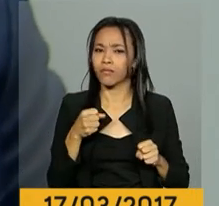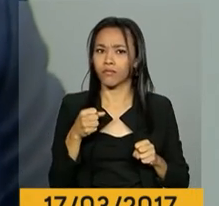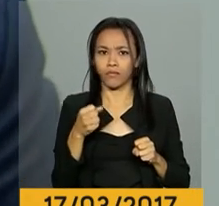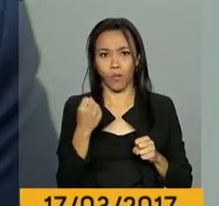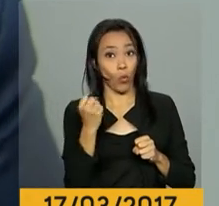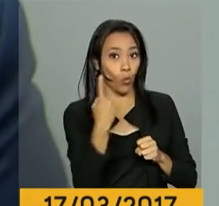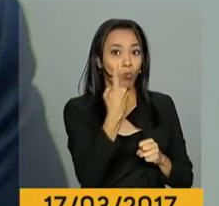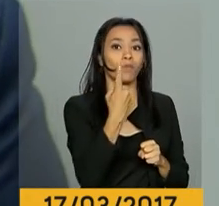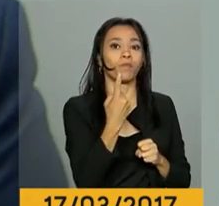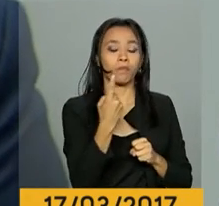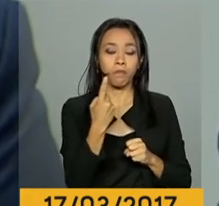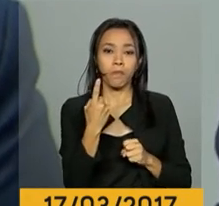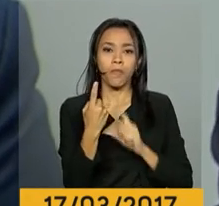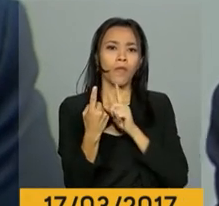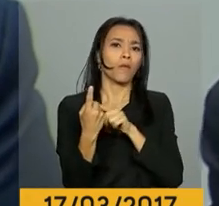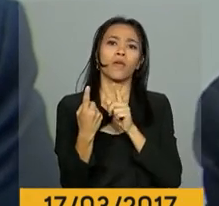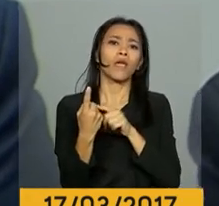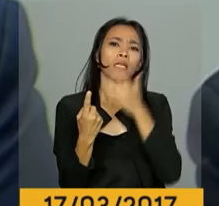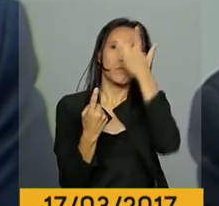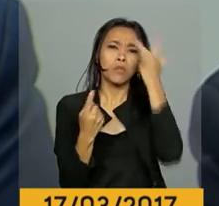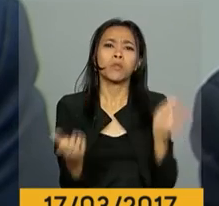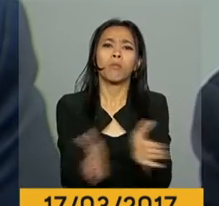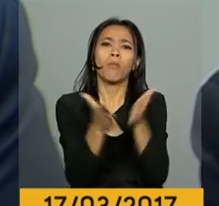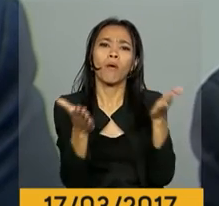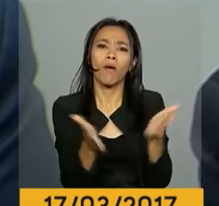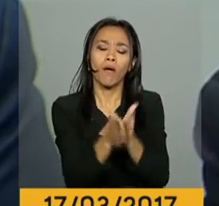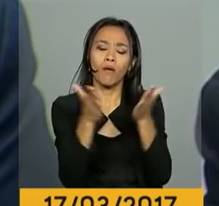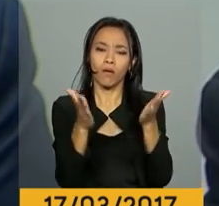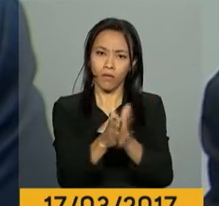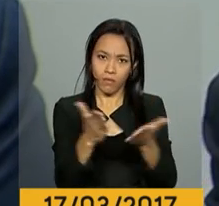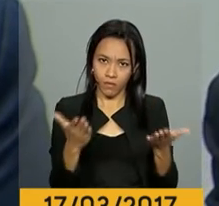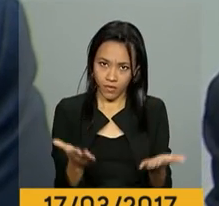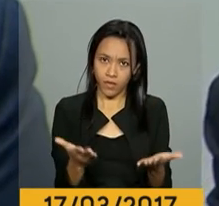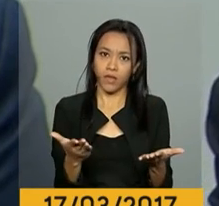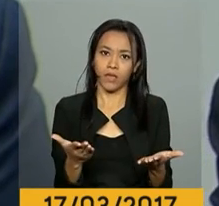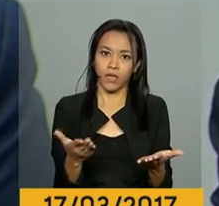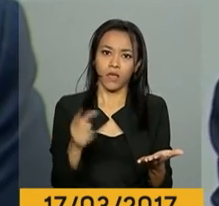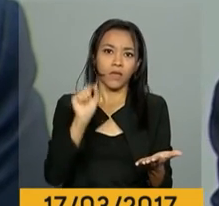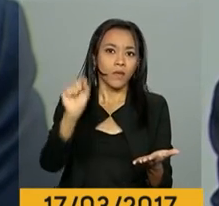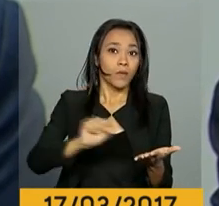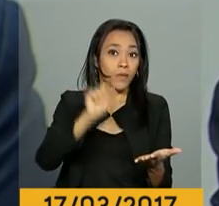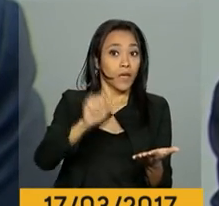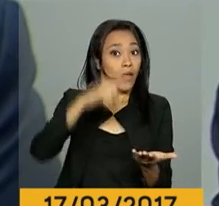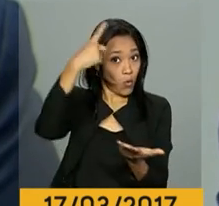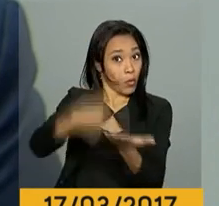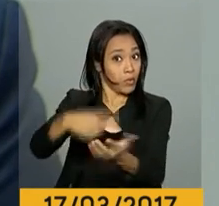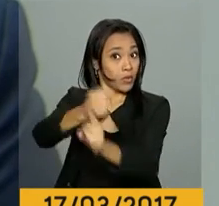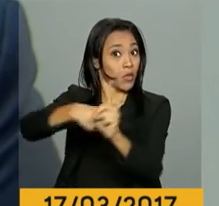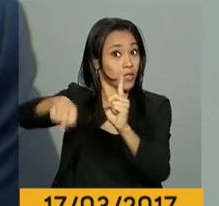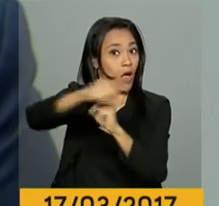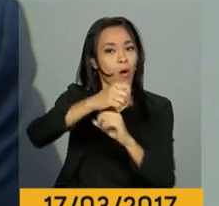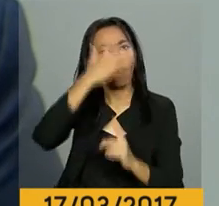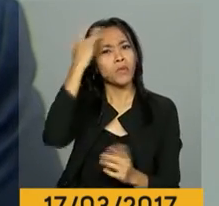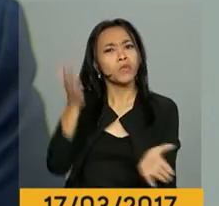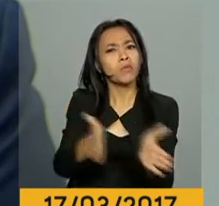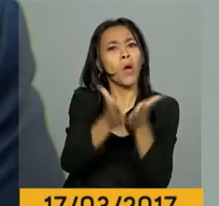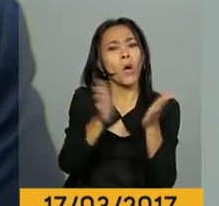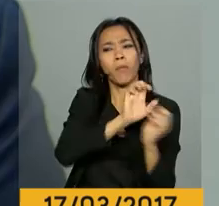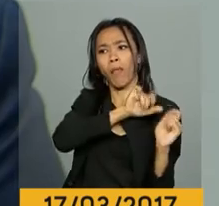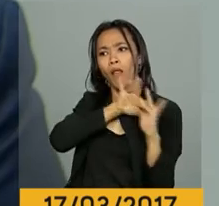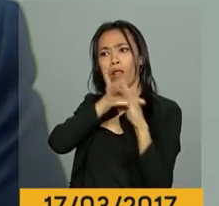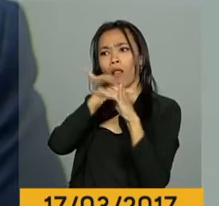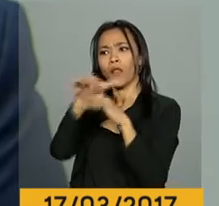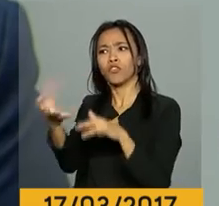fundamentos. Um primeiro é que faz com que pessoas carentes, não é? Aqui a responsabilidade social, pessoas carentes vão lá, retiram